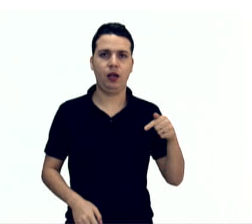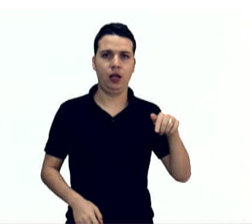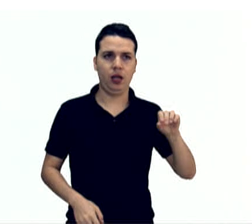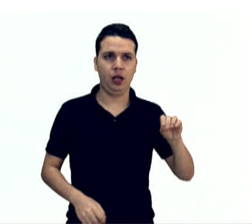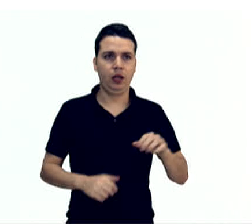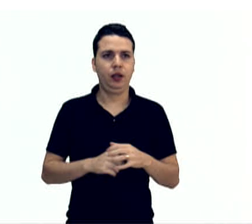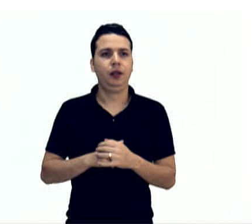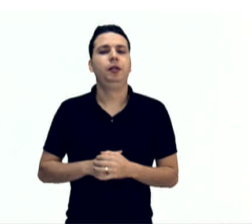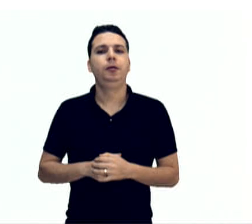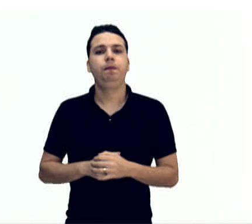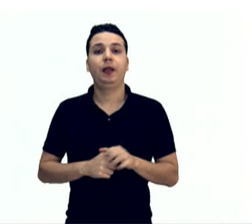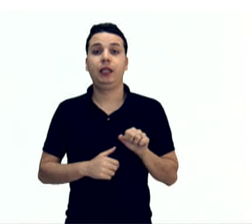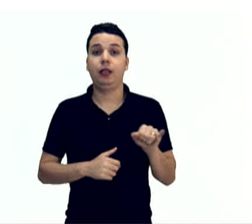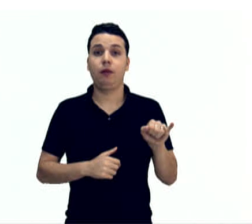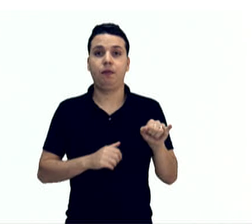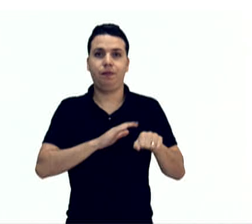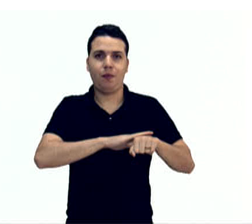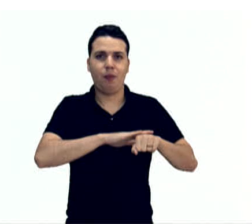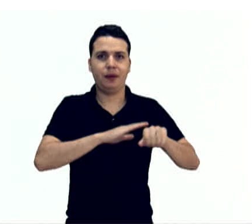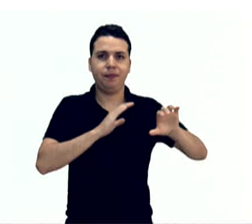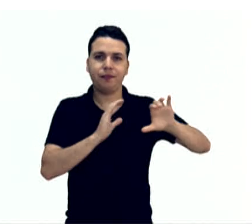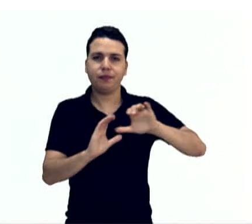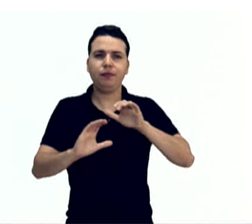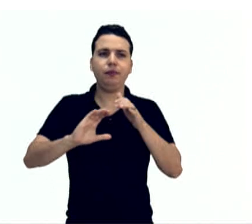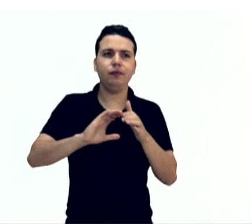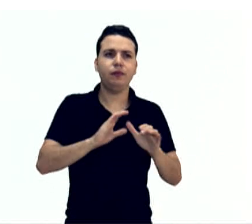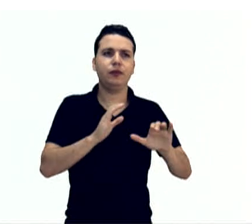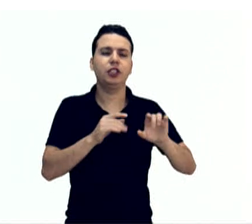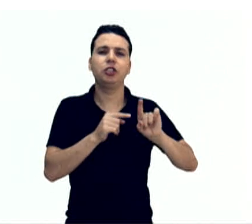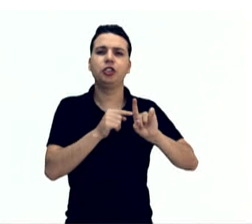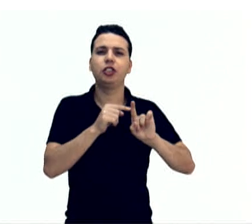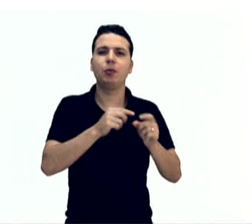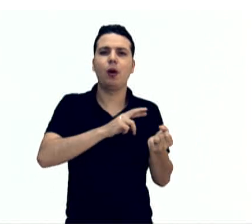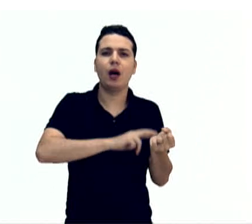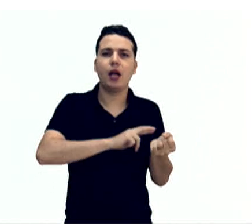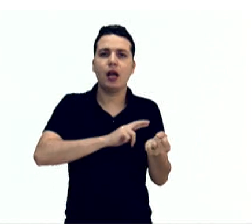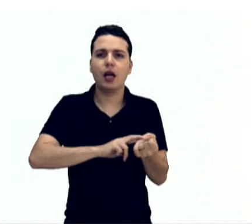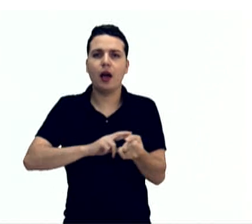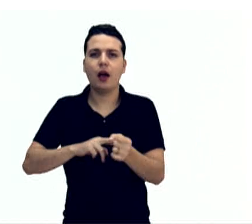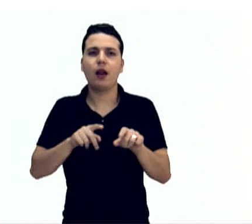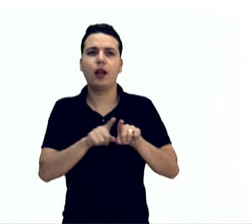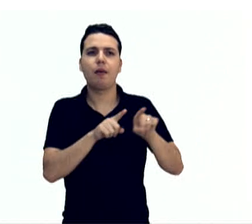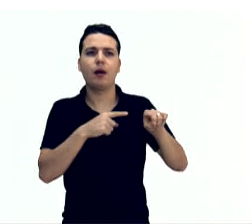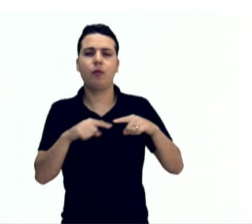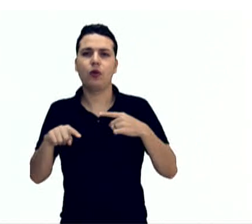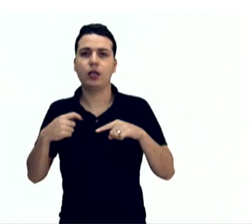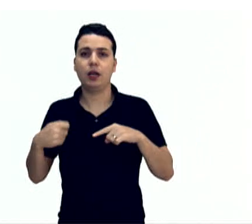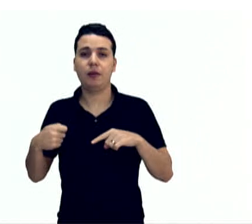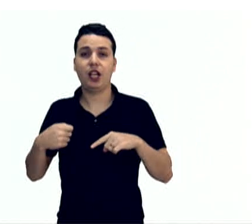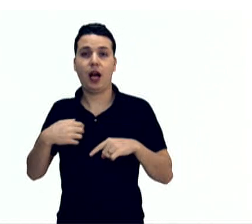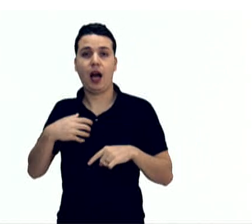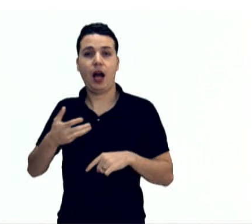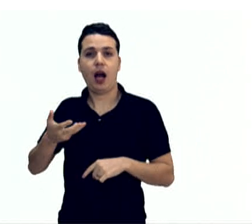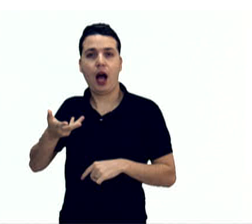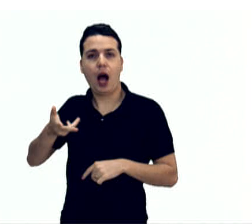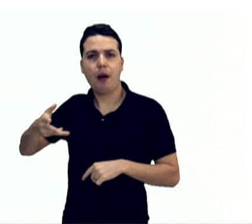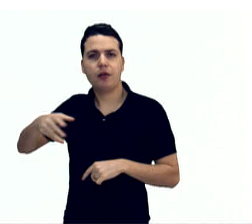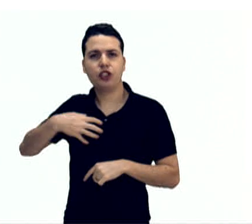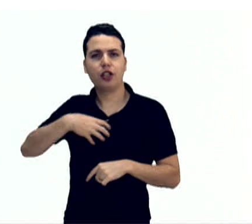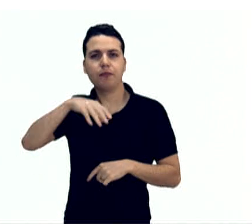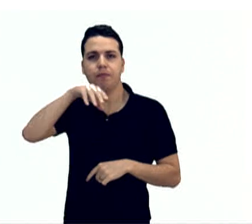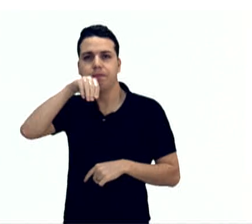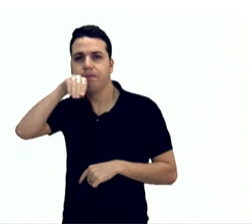do andamento e da divisão rítmica da melodia, exige boa e rápida dicção por parte dos